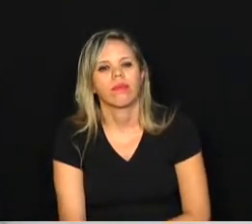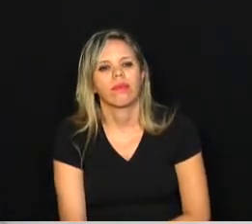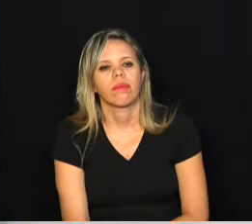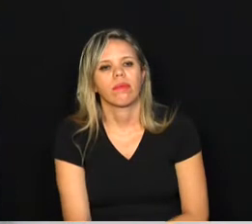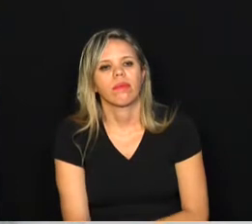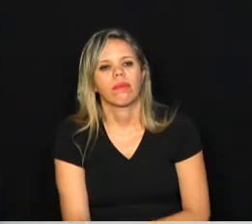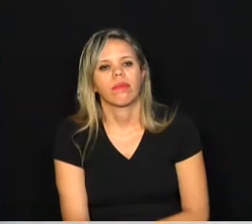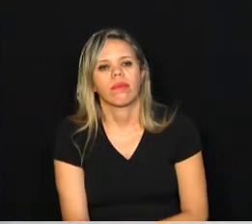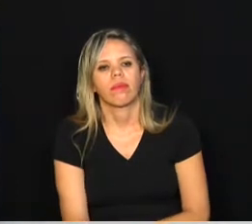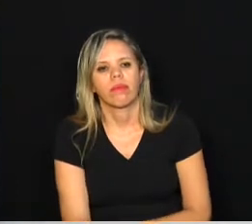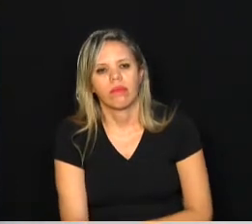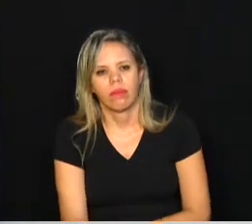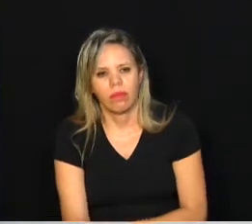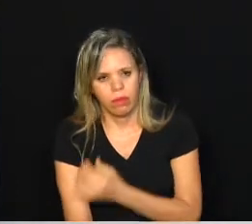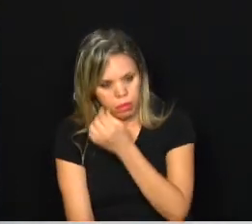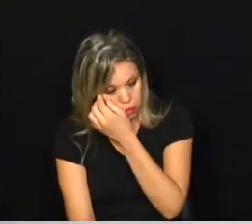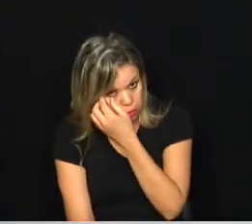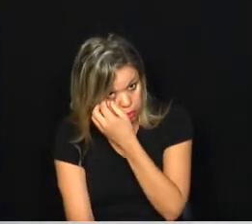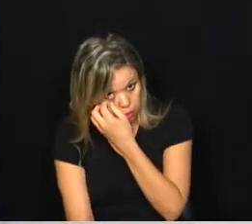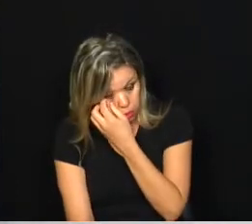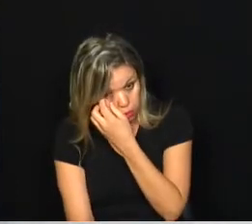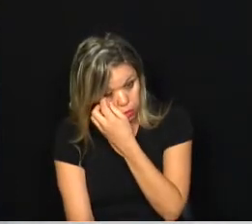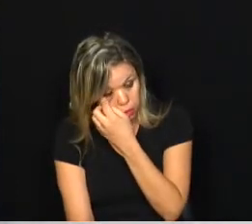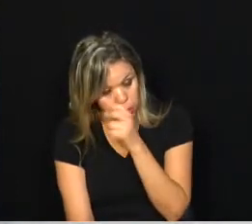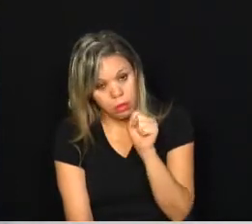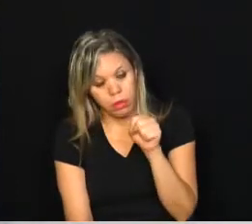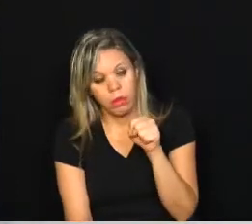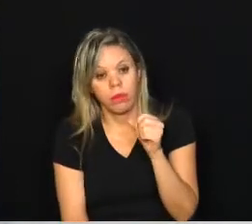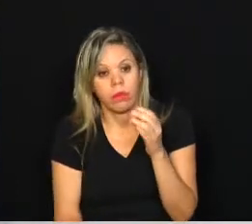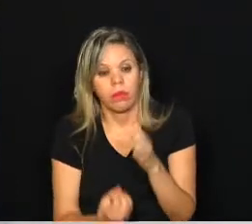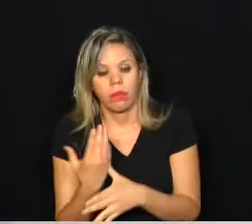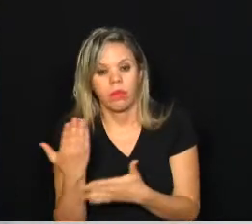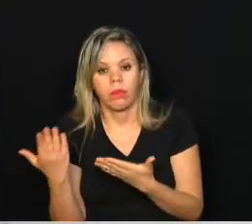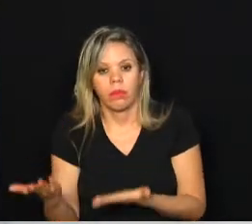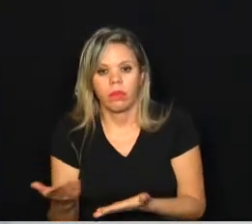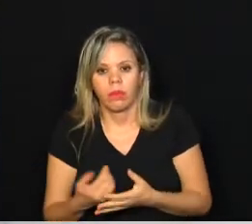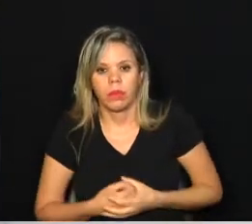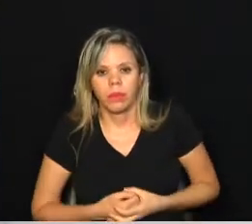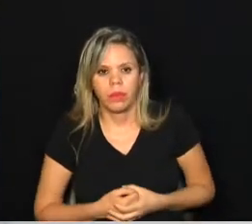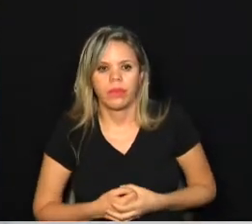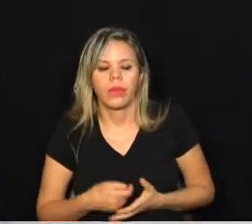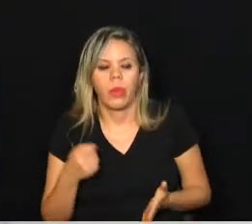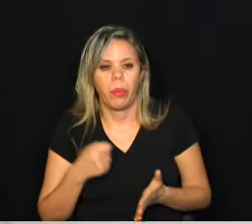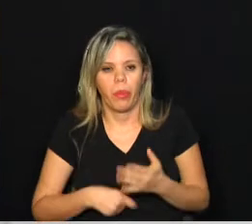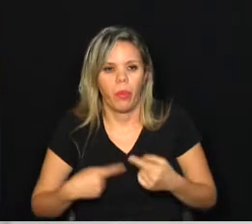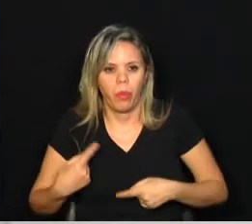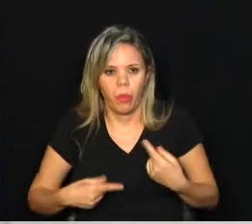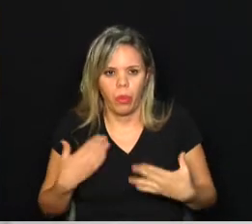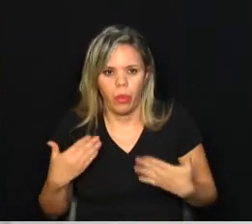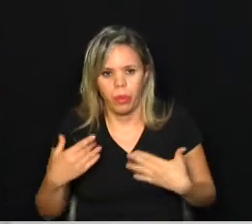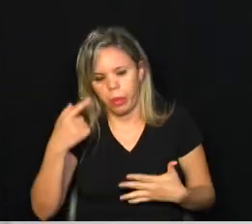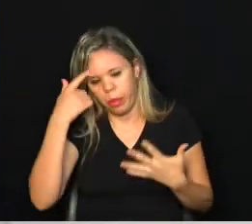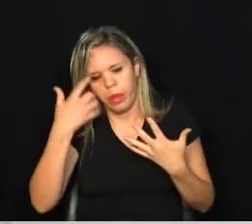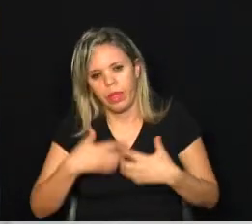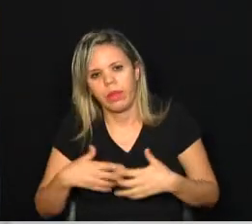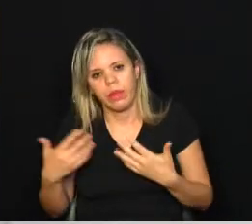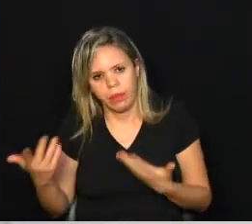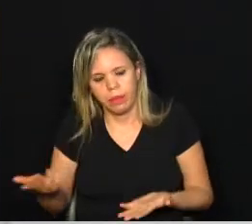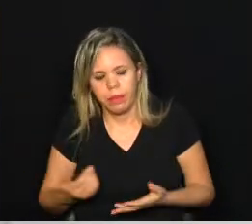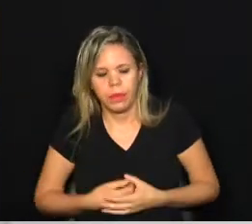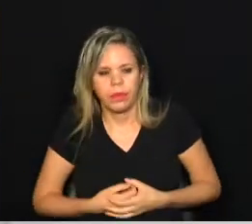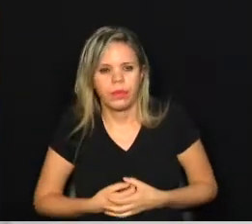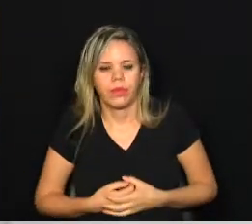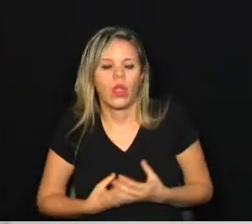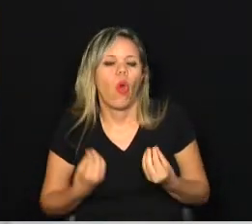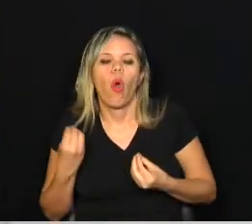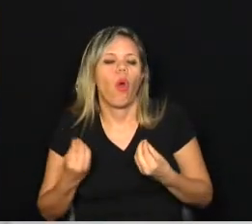Isso, pronto. Agora sim. Nós estamos criando justamente políticas pensando nisso, né? Como é que a